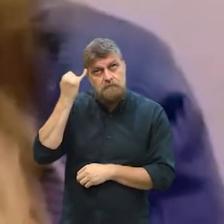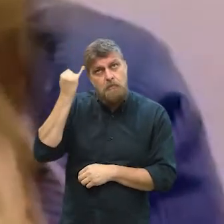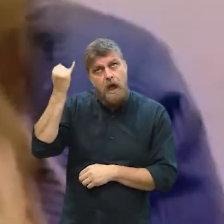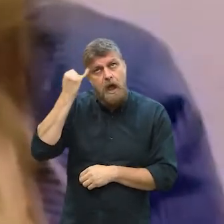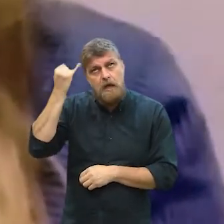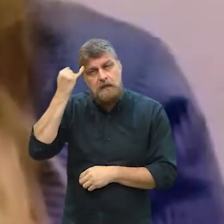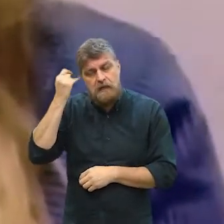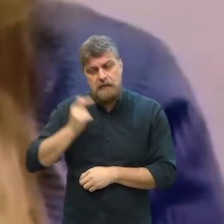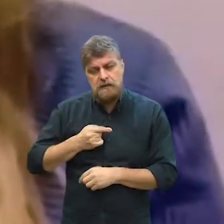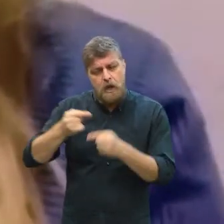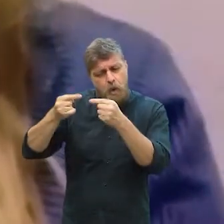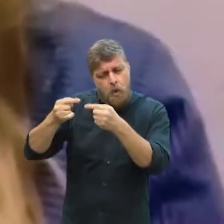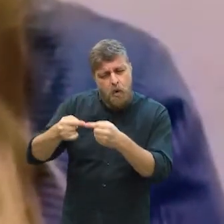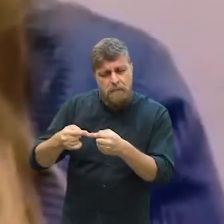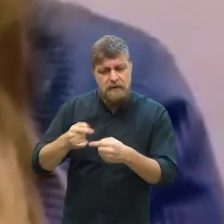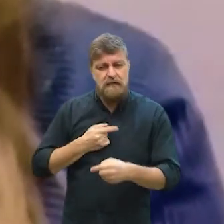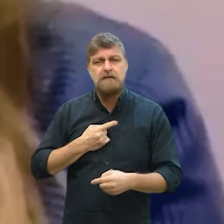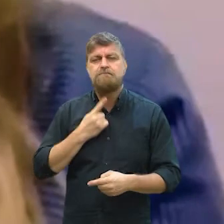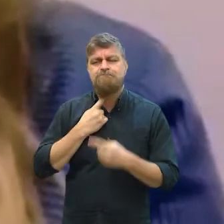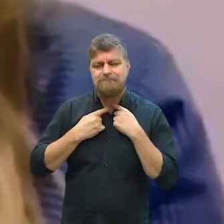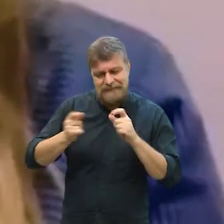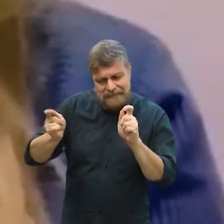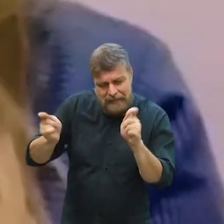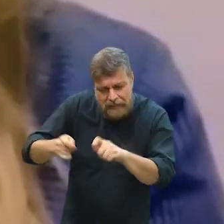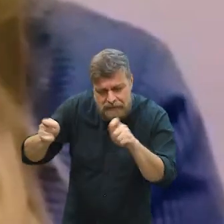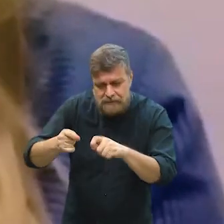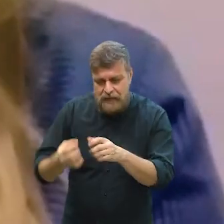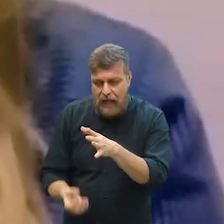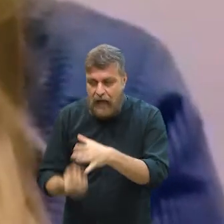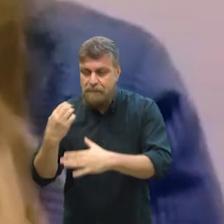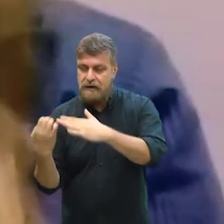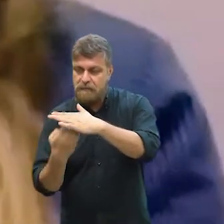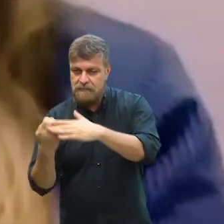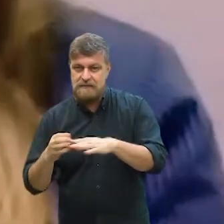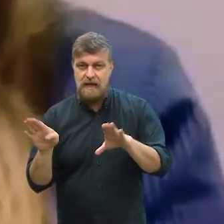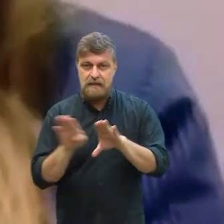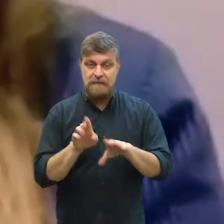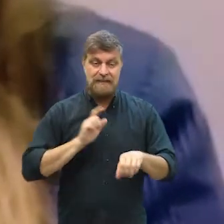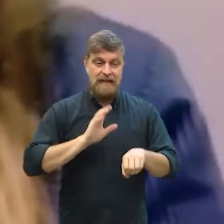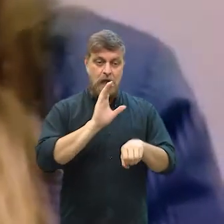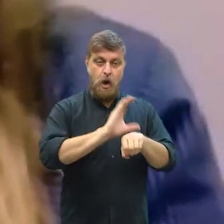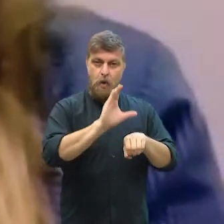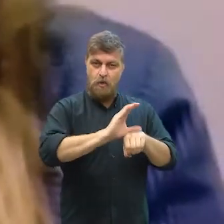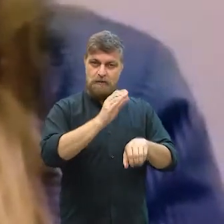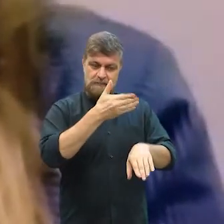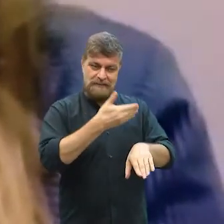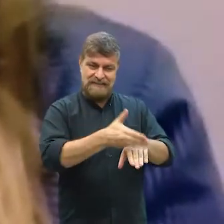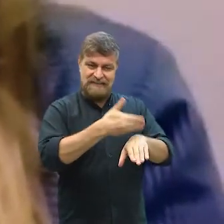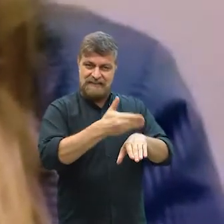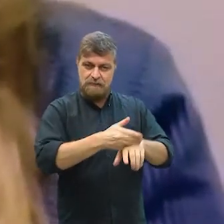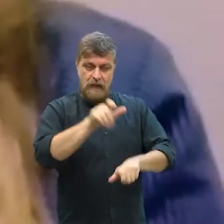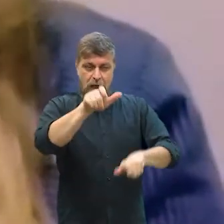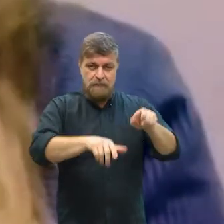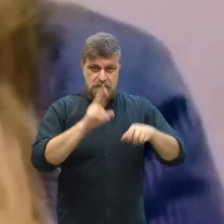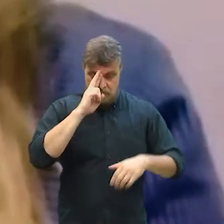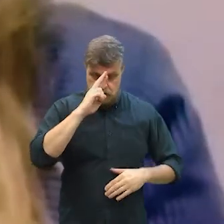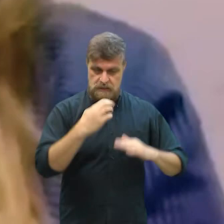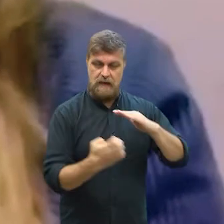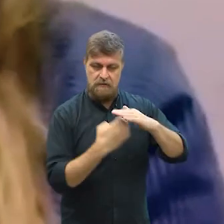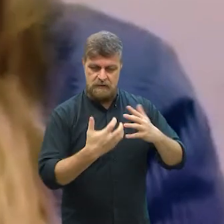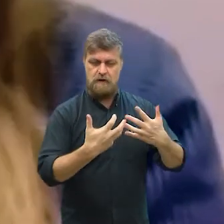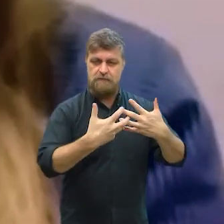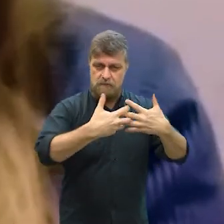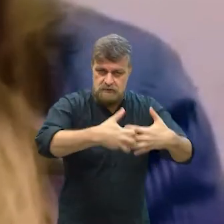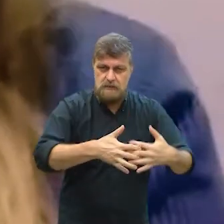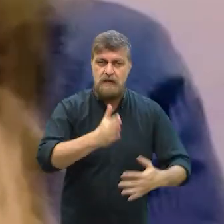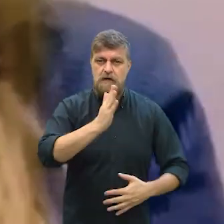modelando a sua ideia para entender se faz sentido, se realmente vai realizar a abertura. Nós também temos os cursos e treinamentos para aquele empreendedor